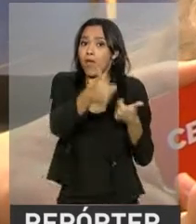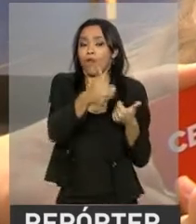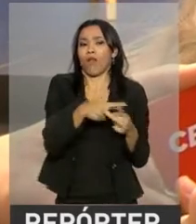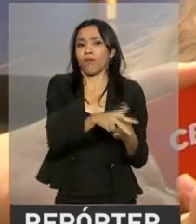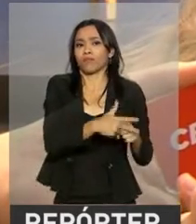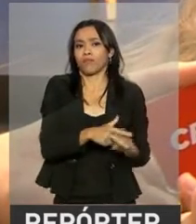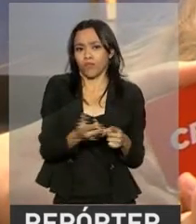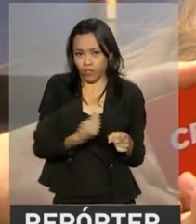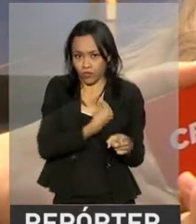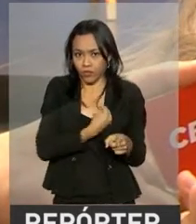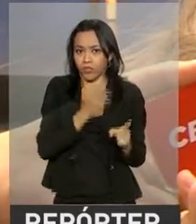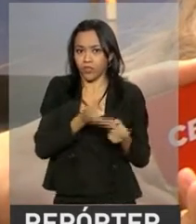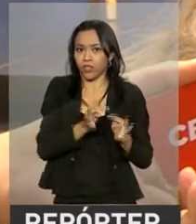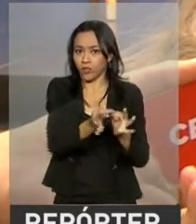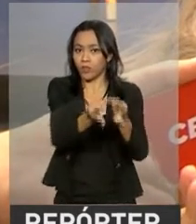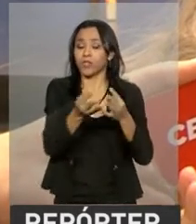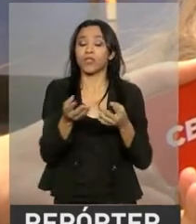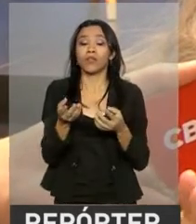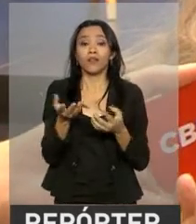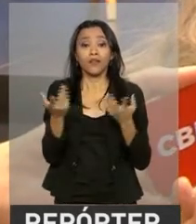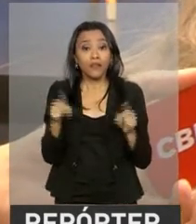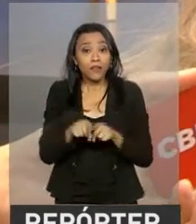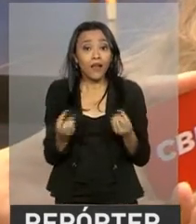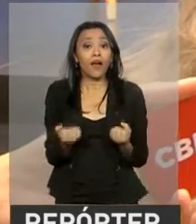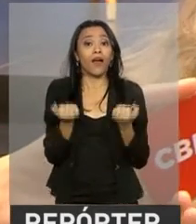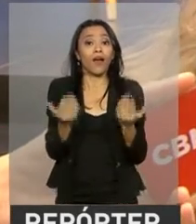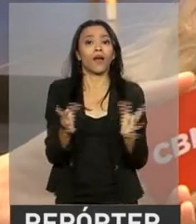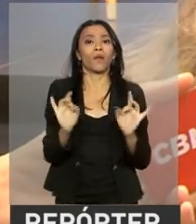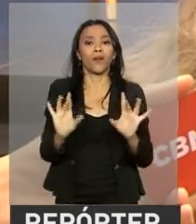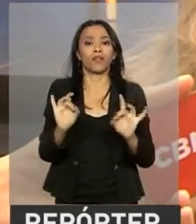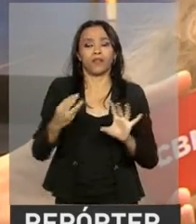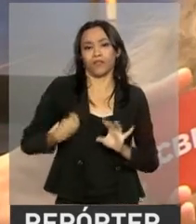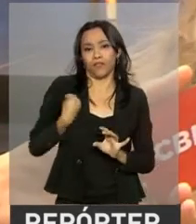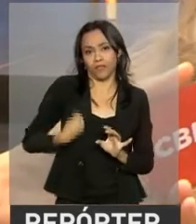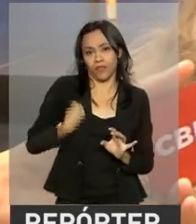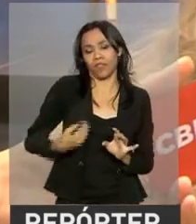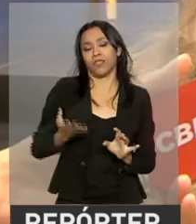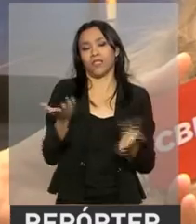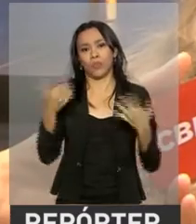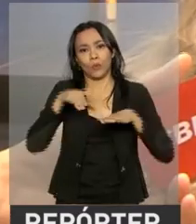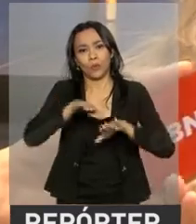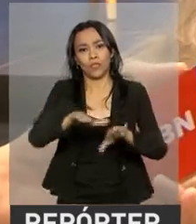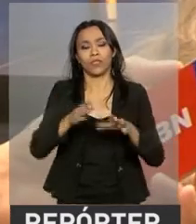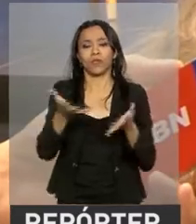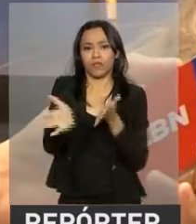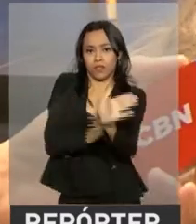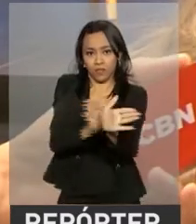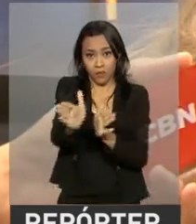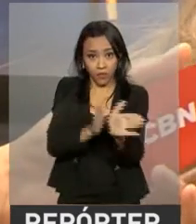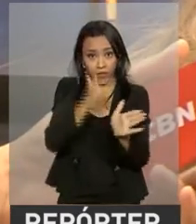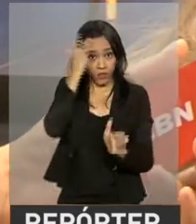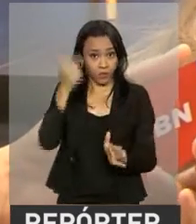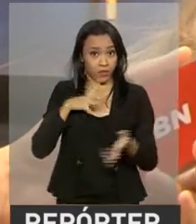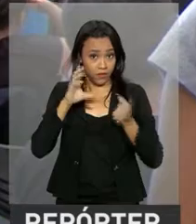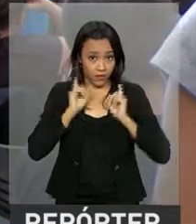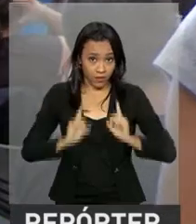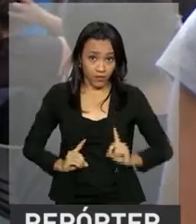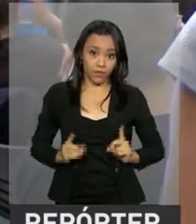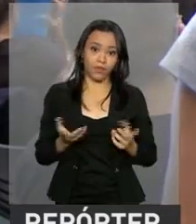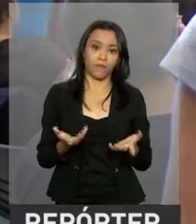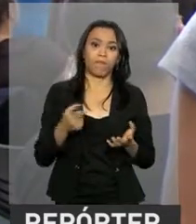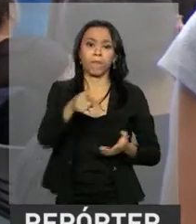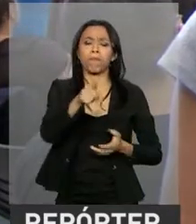que visem a melhoria da qualidade de vida, da inclusão, da acessibilidade da pessoa com deficiência.